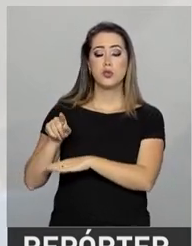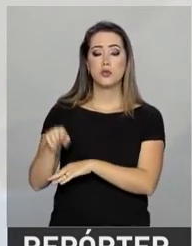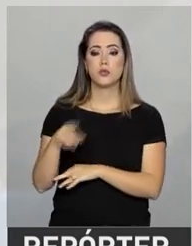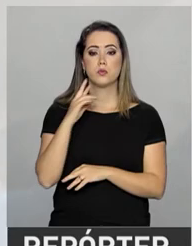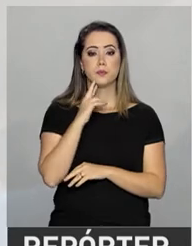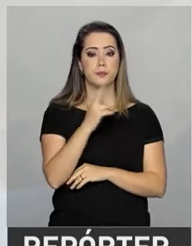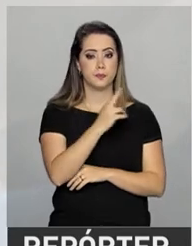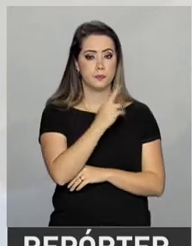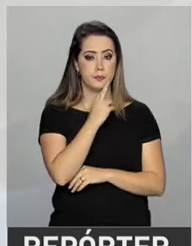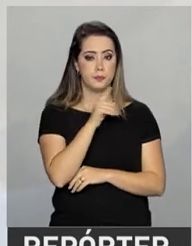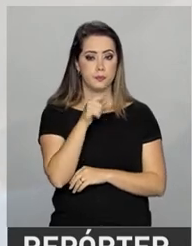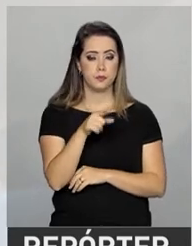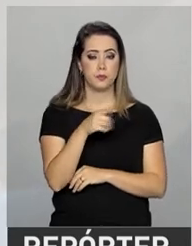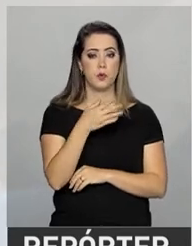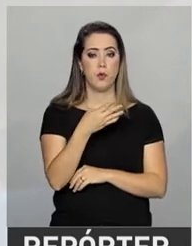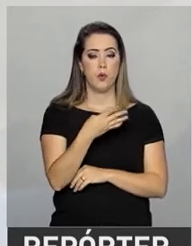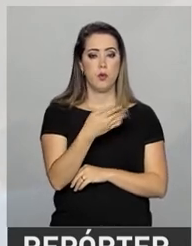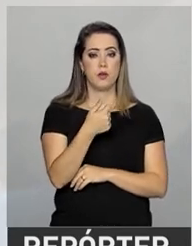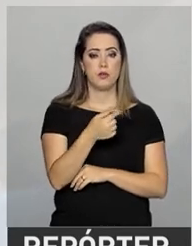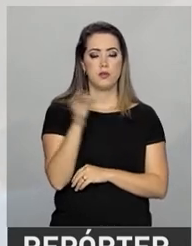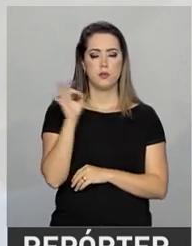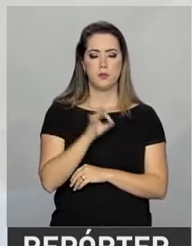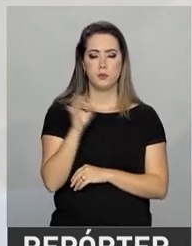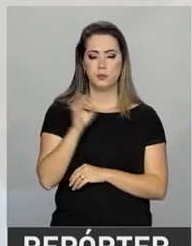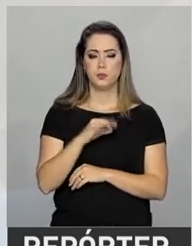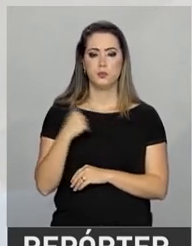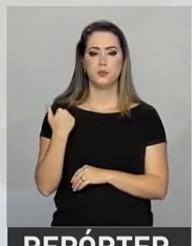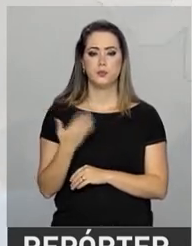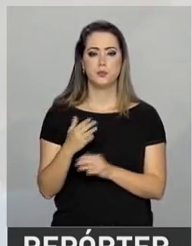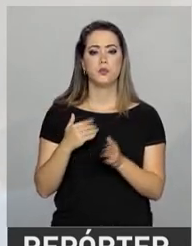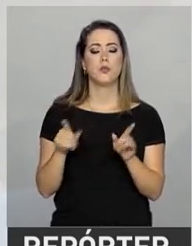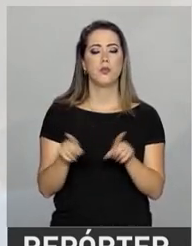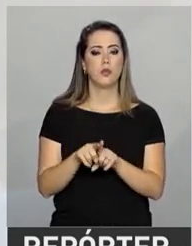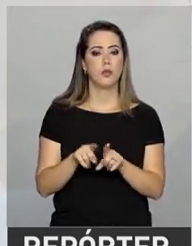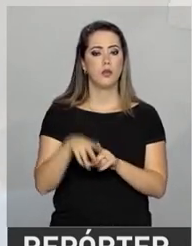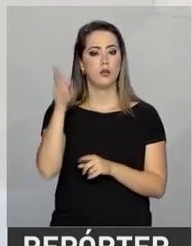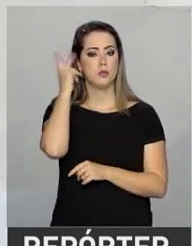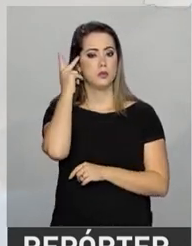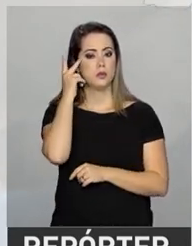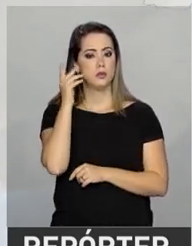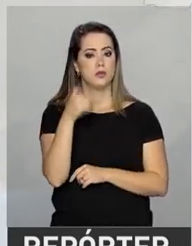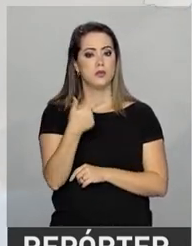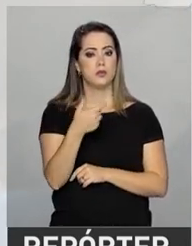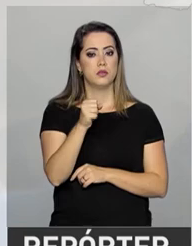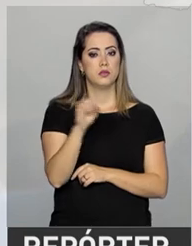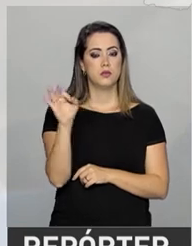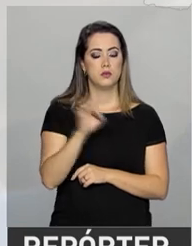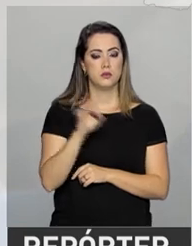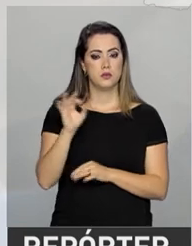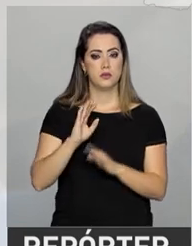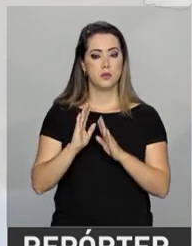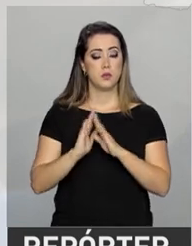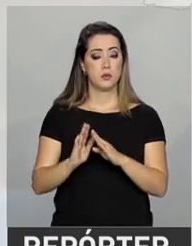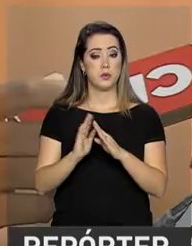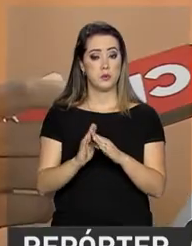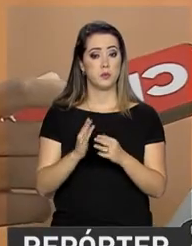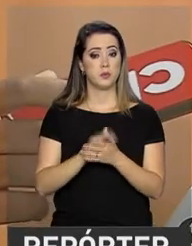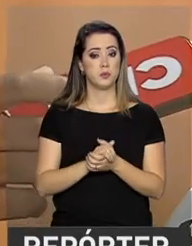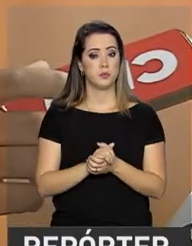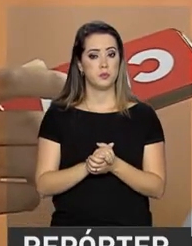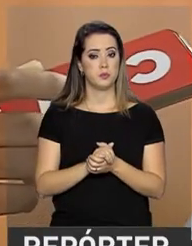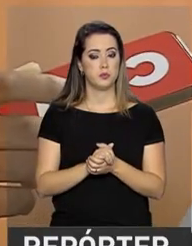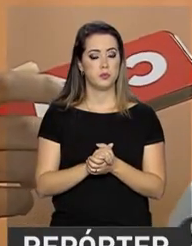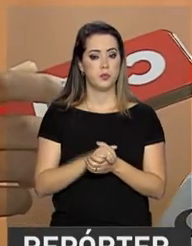fosse roraima com 47 por cento dos pedidos seguido por são paulo com 28% das solicitações o